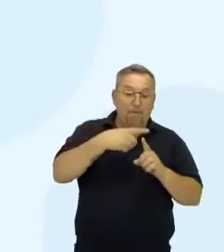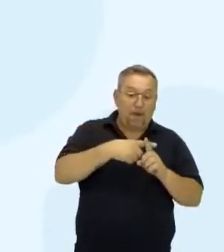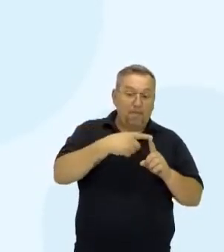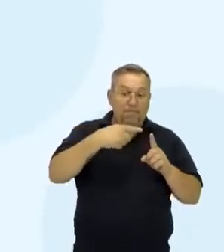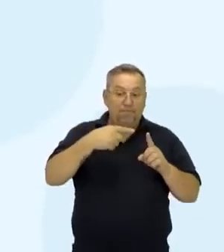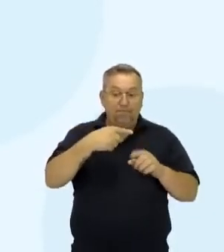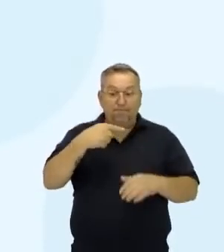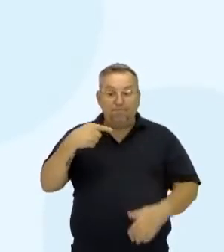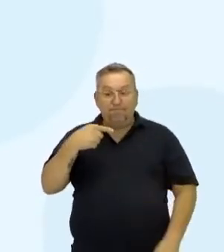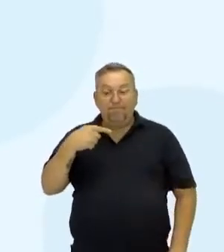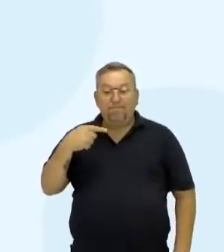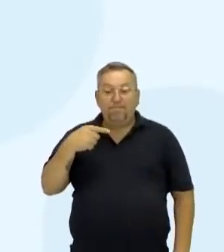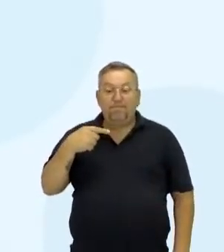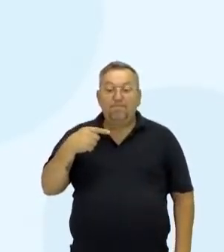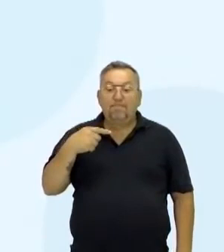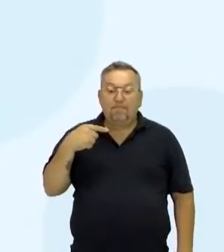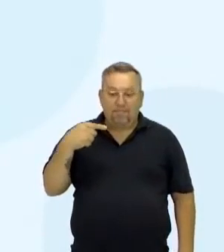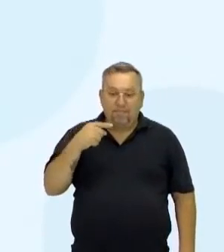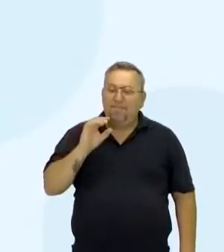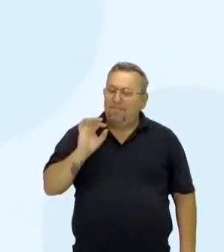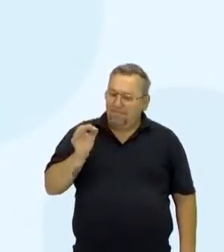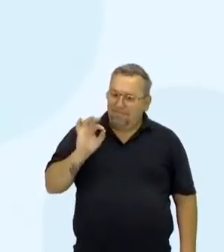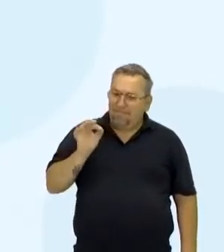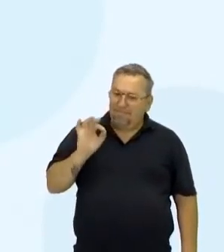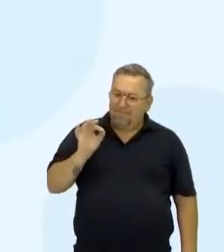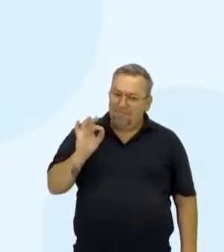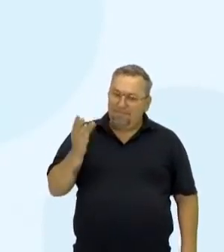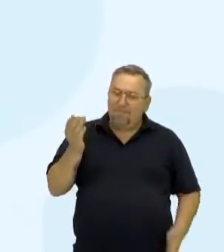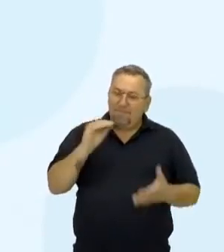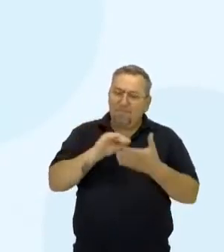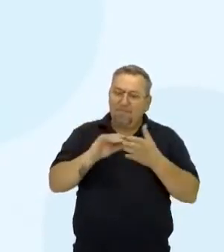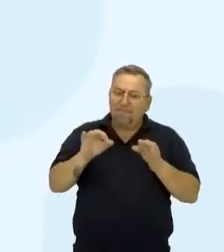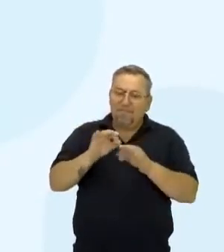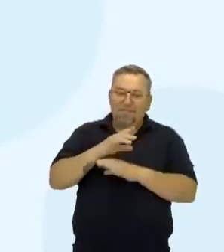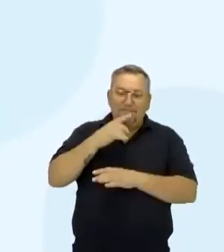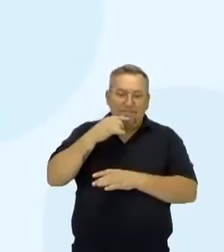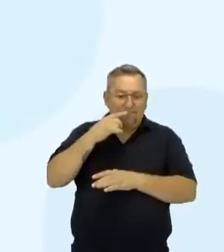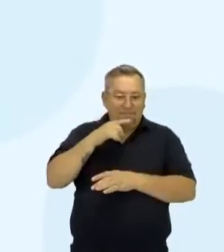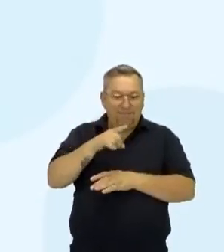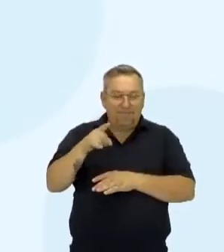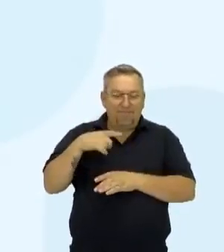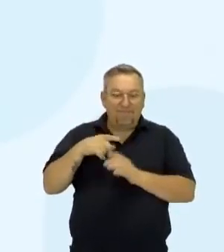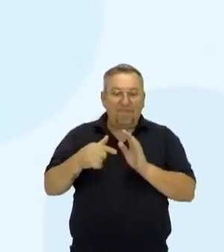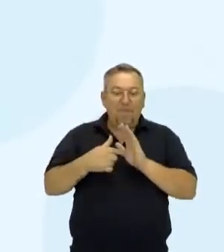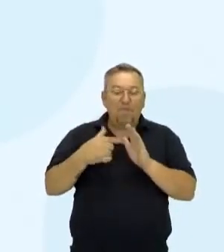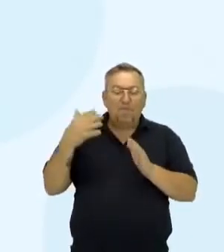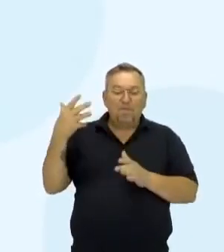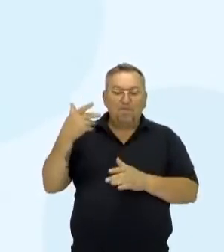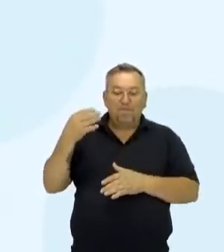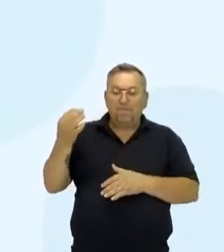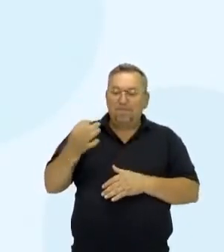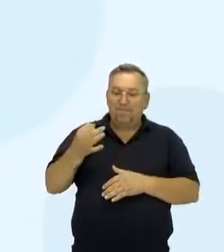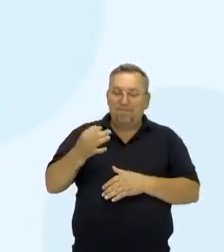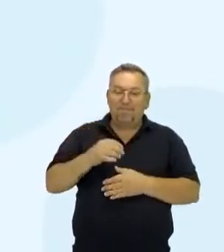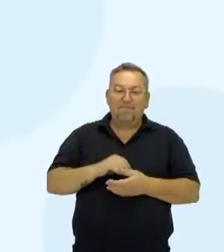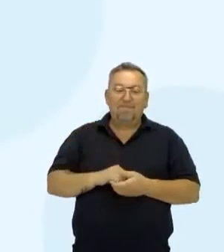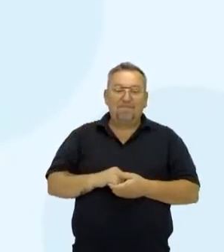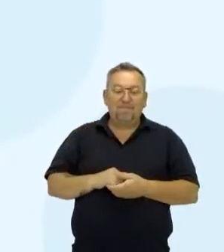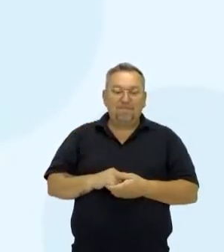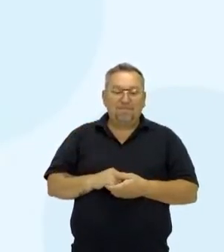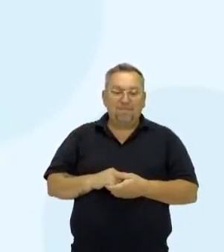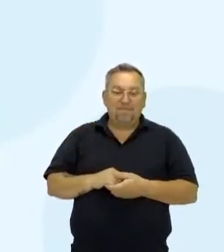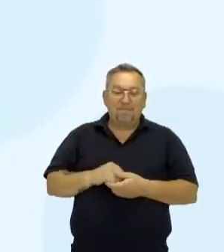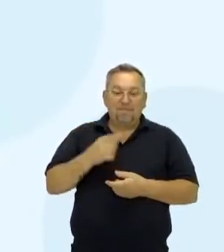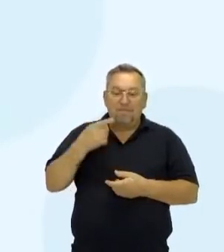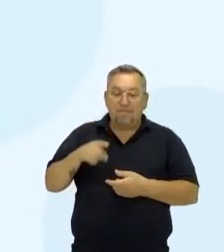com negativo vai dar negativo. E eu só coloquei ele vermelhinho ali, ó, vai aparecer vermelho só para vocês elencarem. E